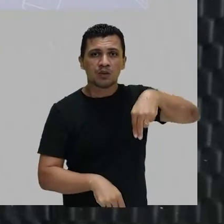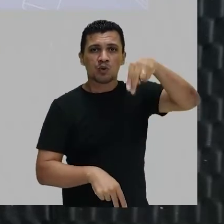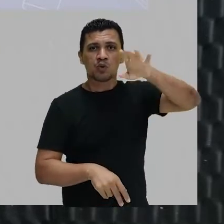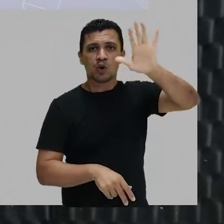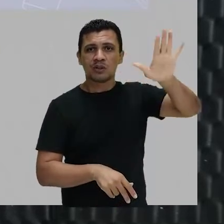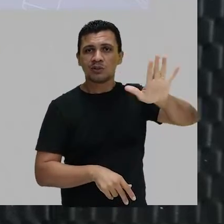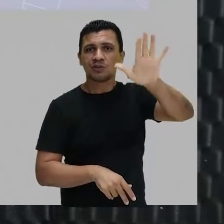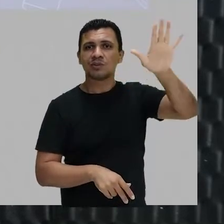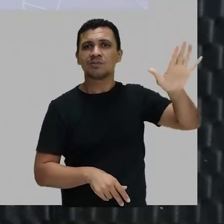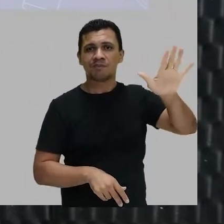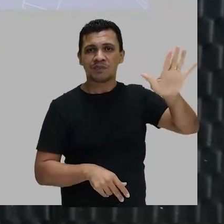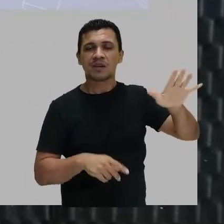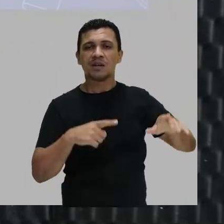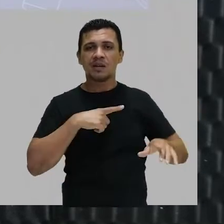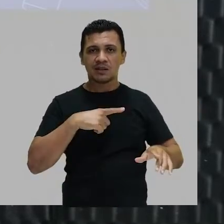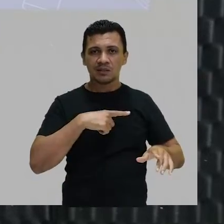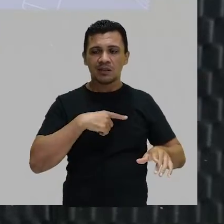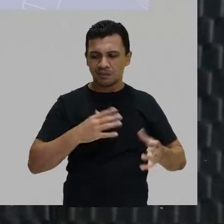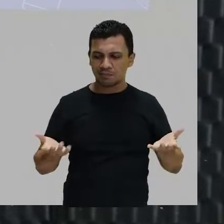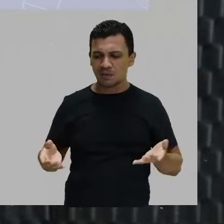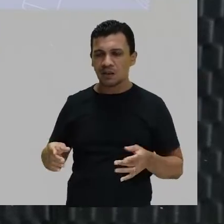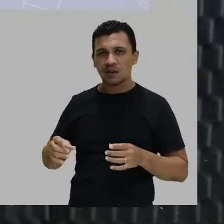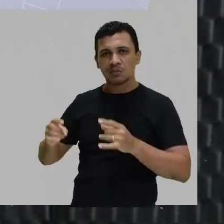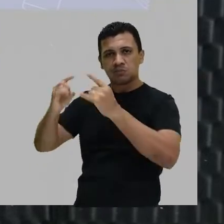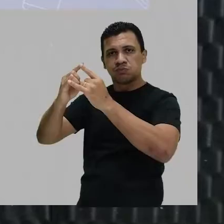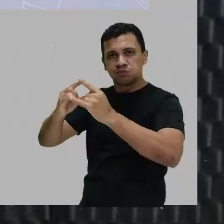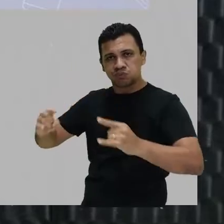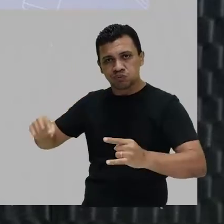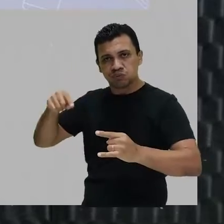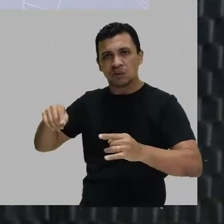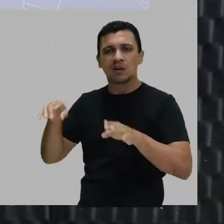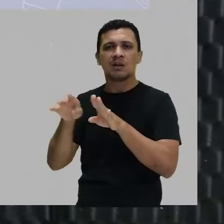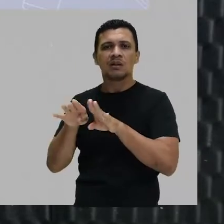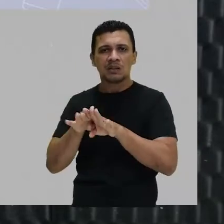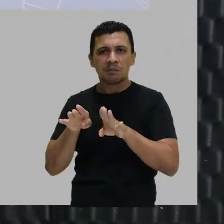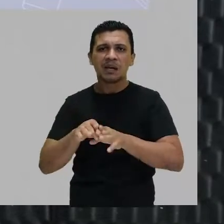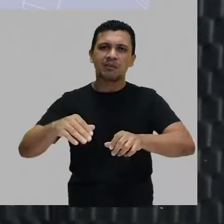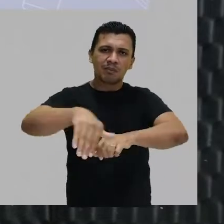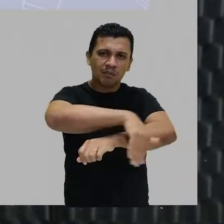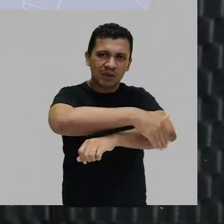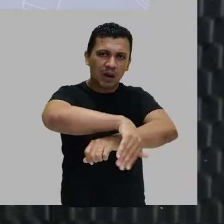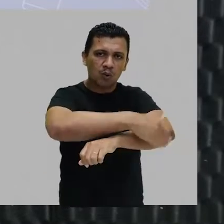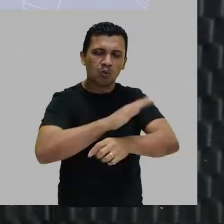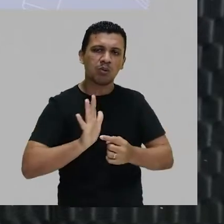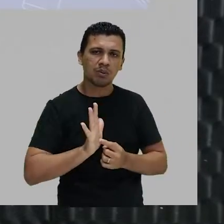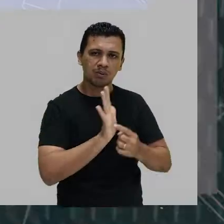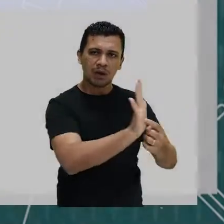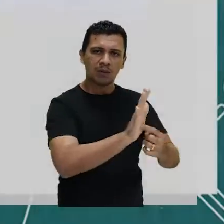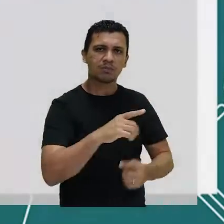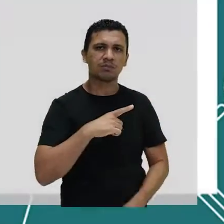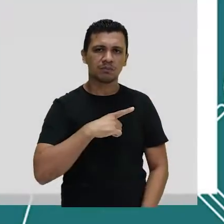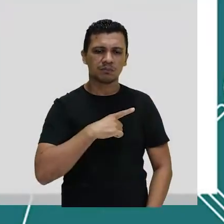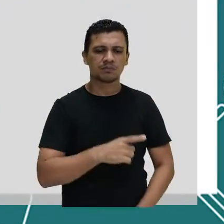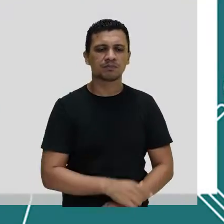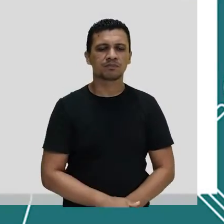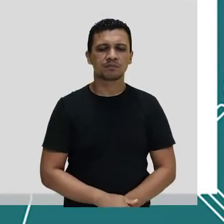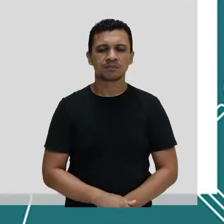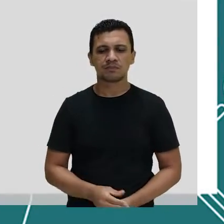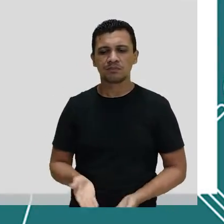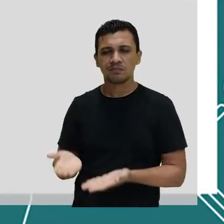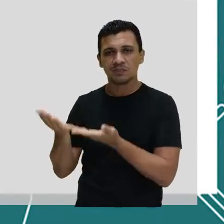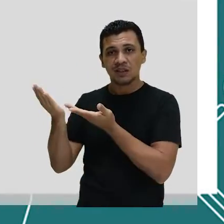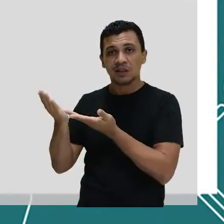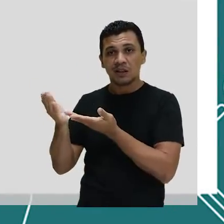só em espaços fechados, espaços tipo teatros, mas também na rua, que seriam as áreas de trabalho. Armazém, eu